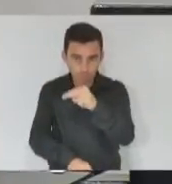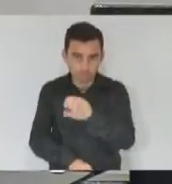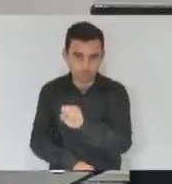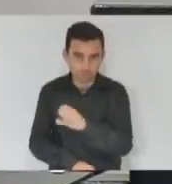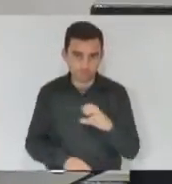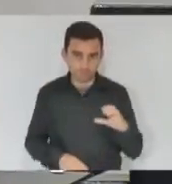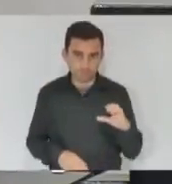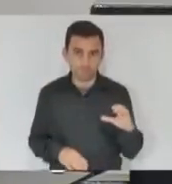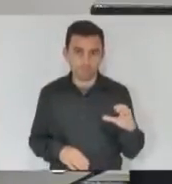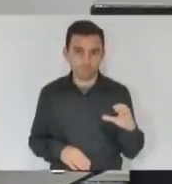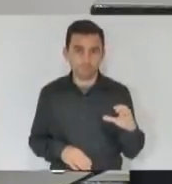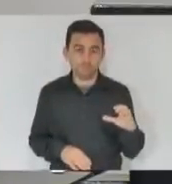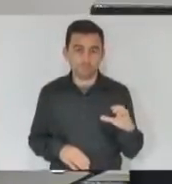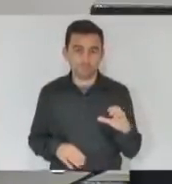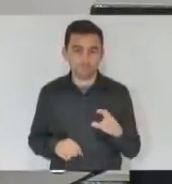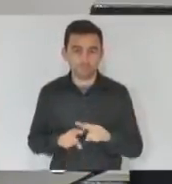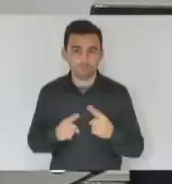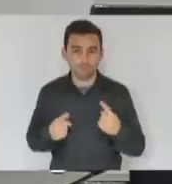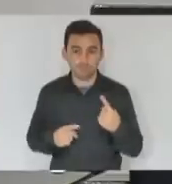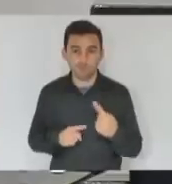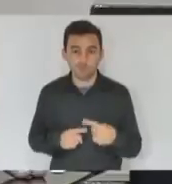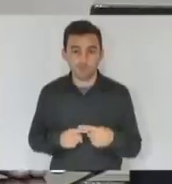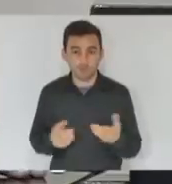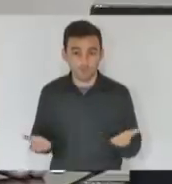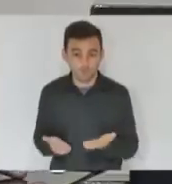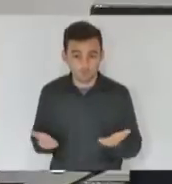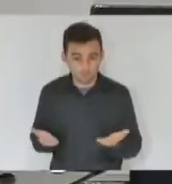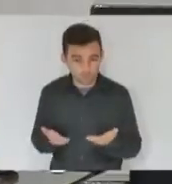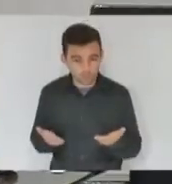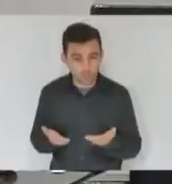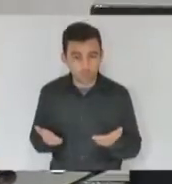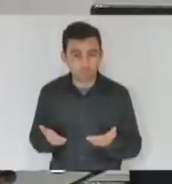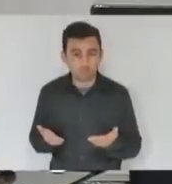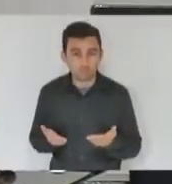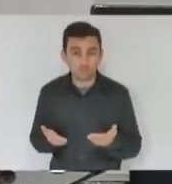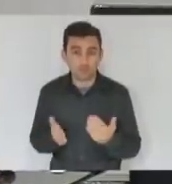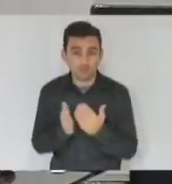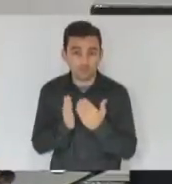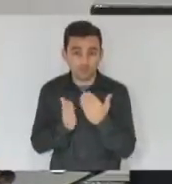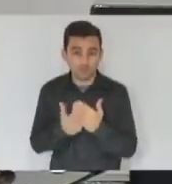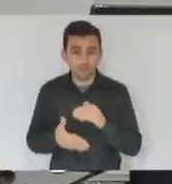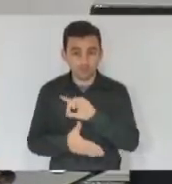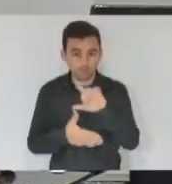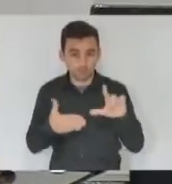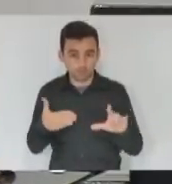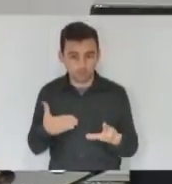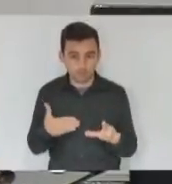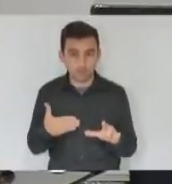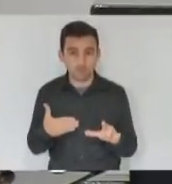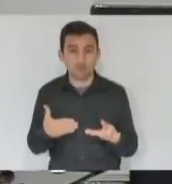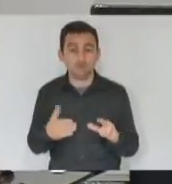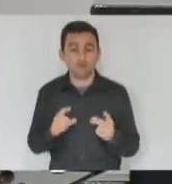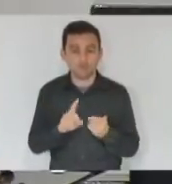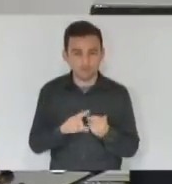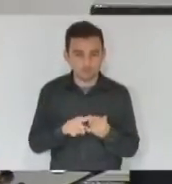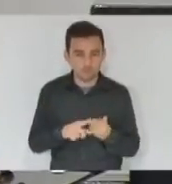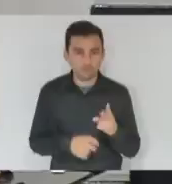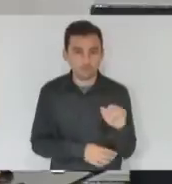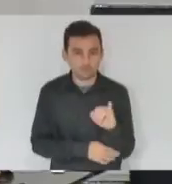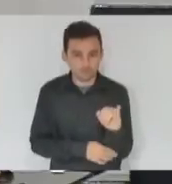que hoje, além do litoral do nosso estado, do Vale do Itajaí,